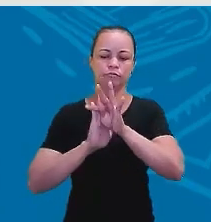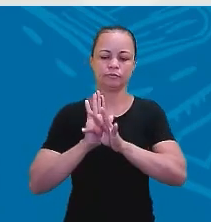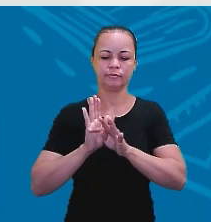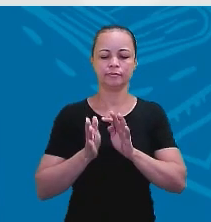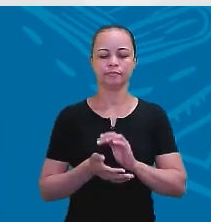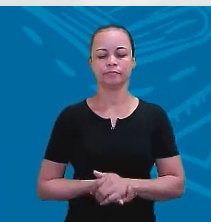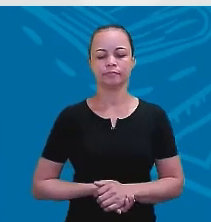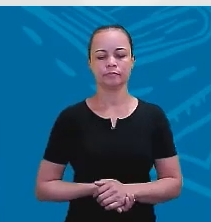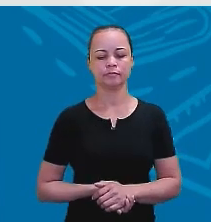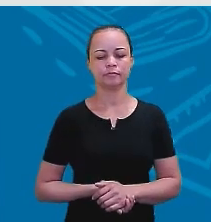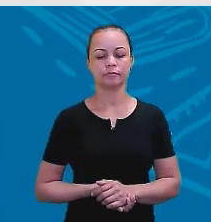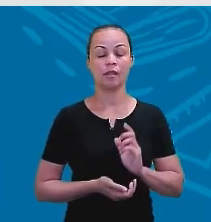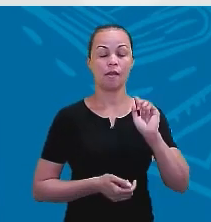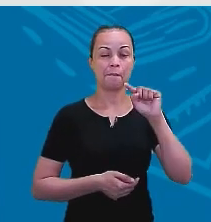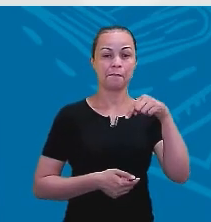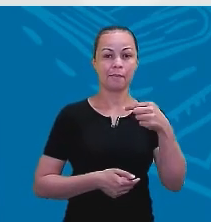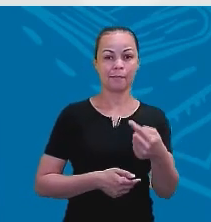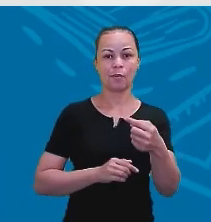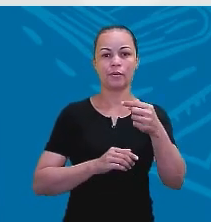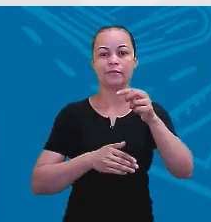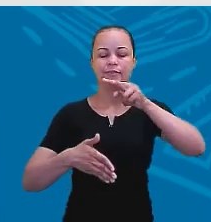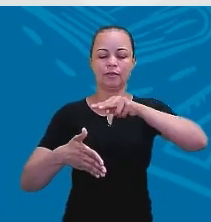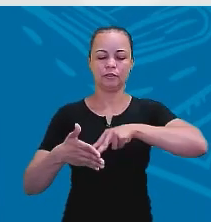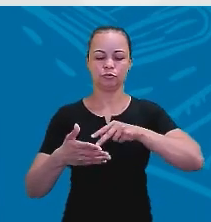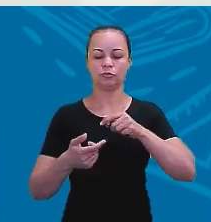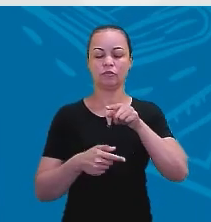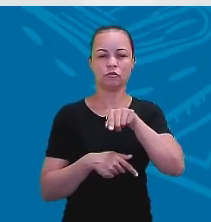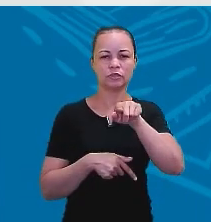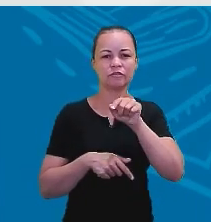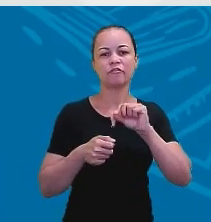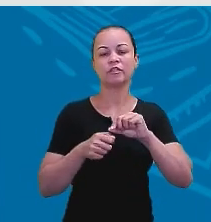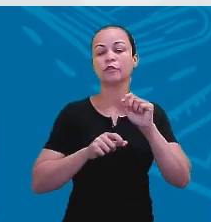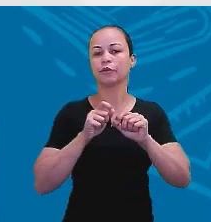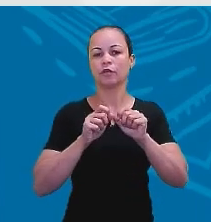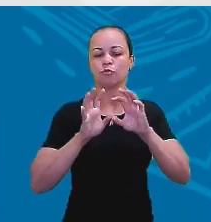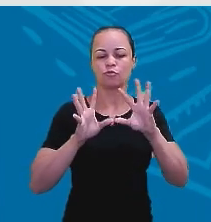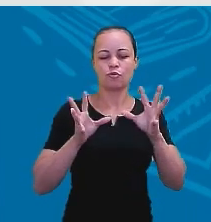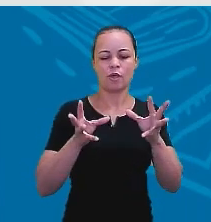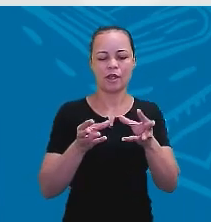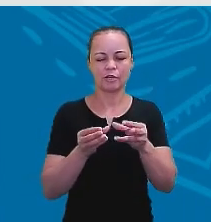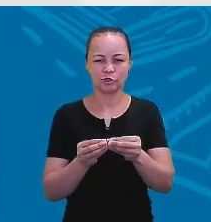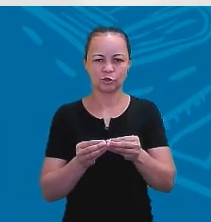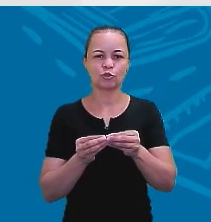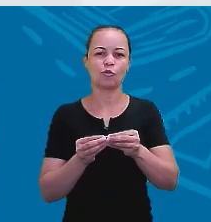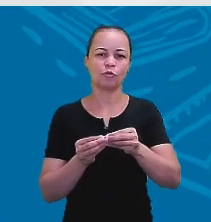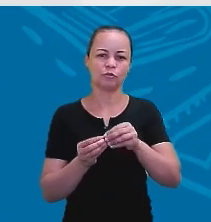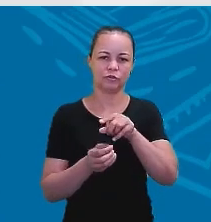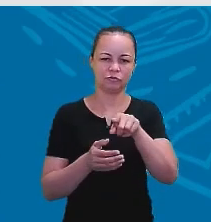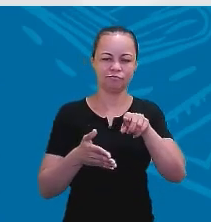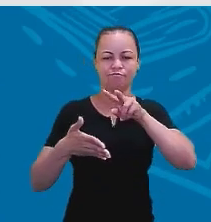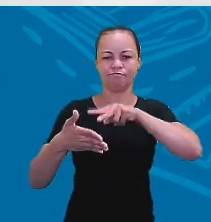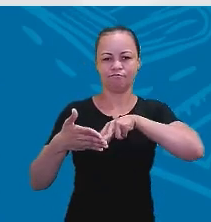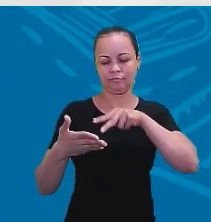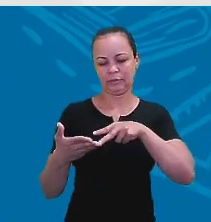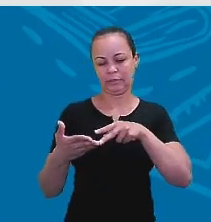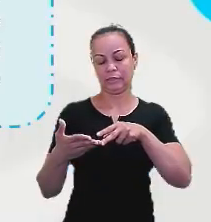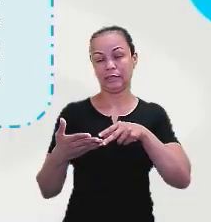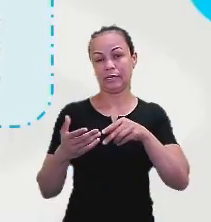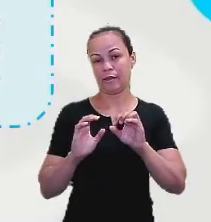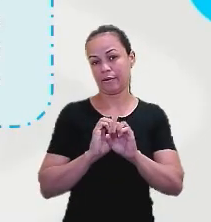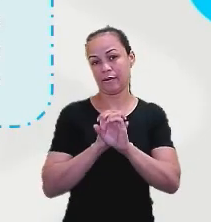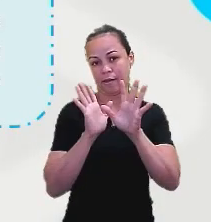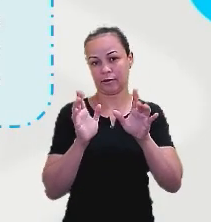a leitura, você vai buscar elaborar um resumo do que você leu. Claramente, se você estiver estudando em casa, tá